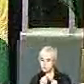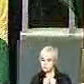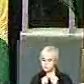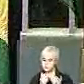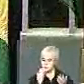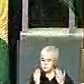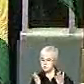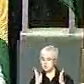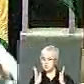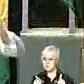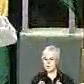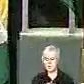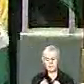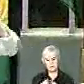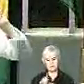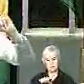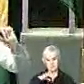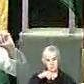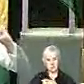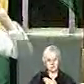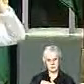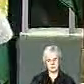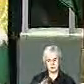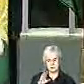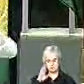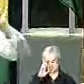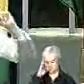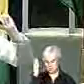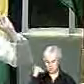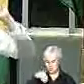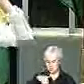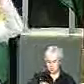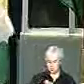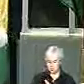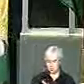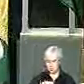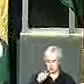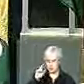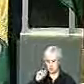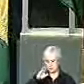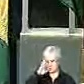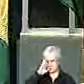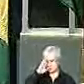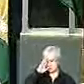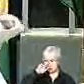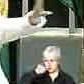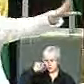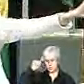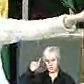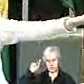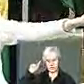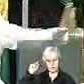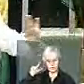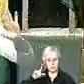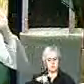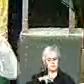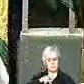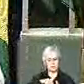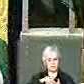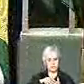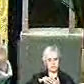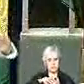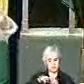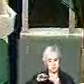nestas eleições. O clube militar, os censores, os ditadores de ontem estavam do outro lado.